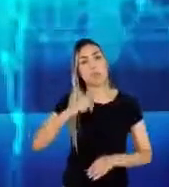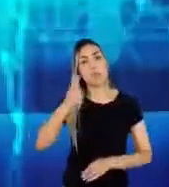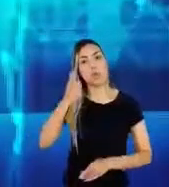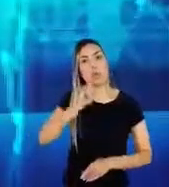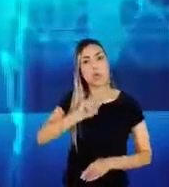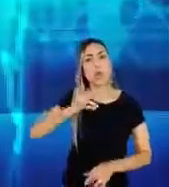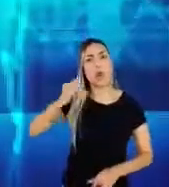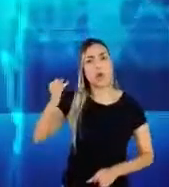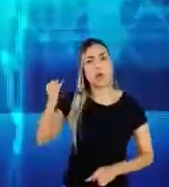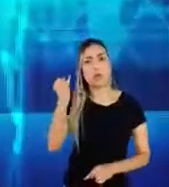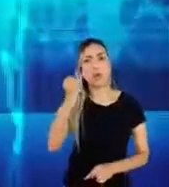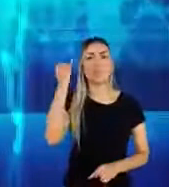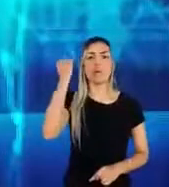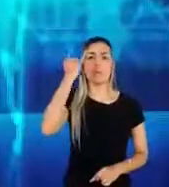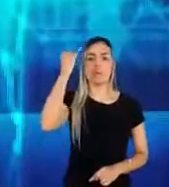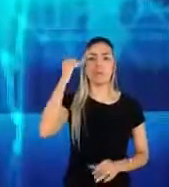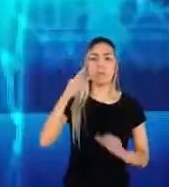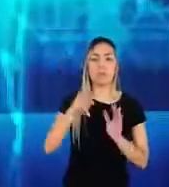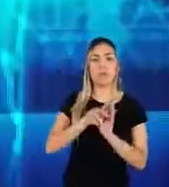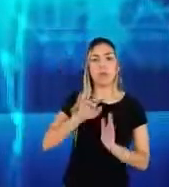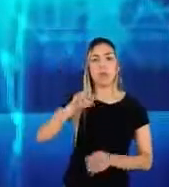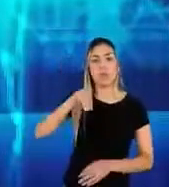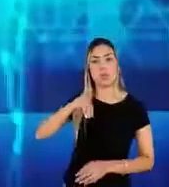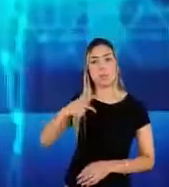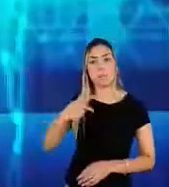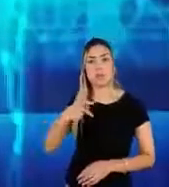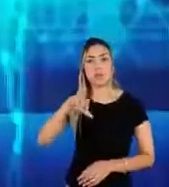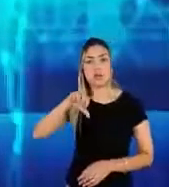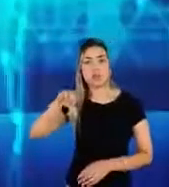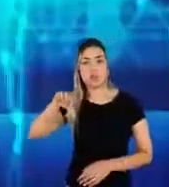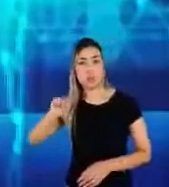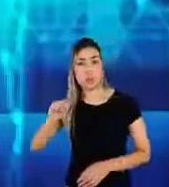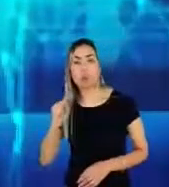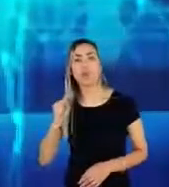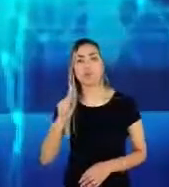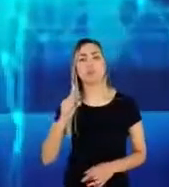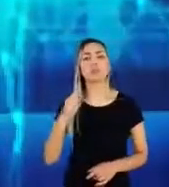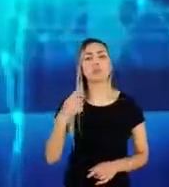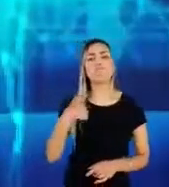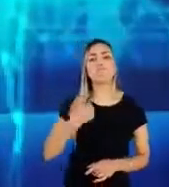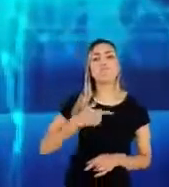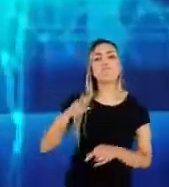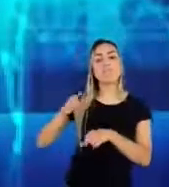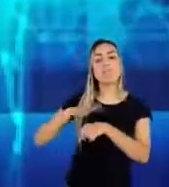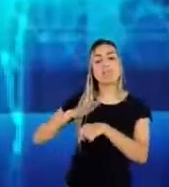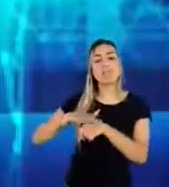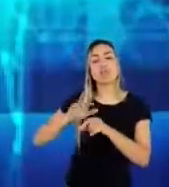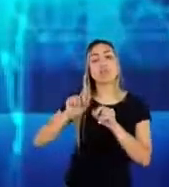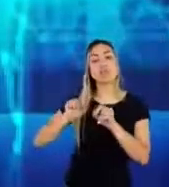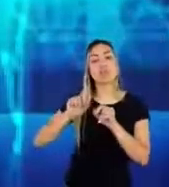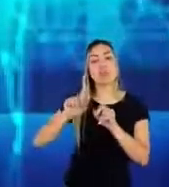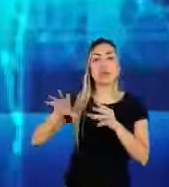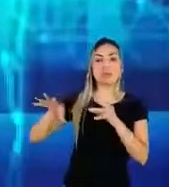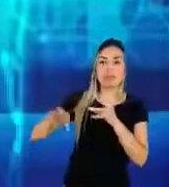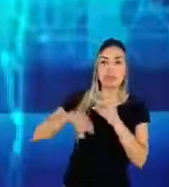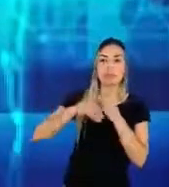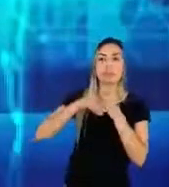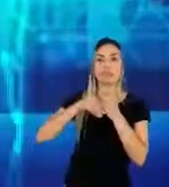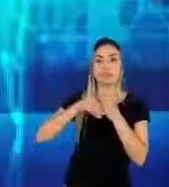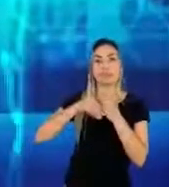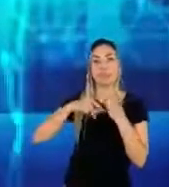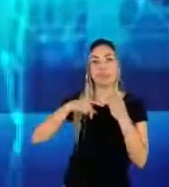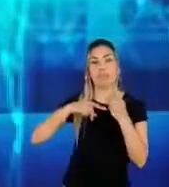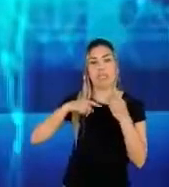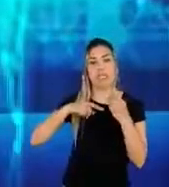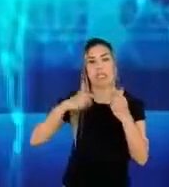que adveio da MP998, onde a gente incluiu um dispositivo dizendo que